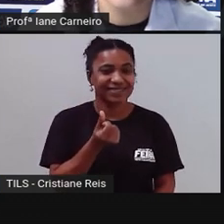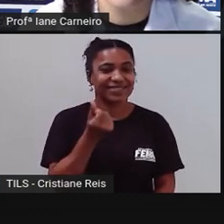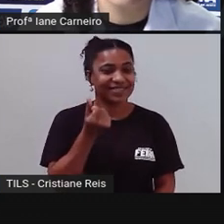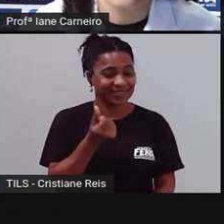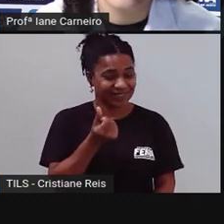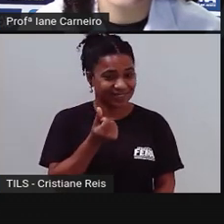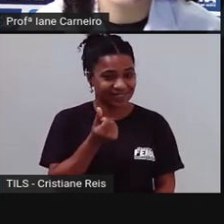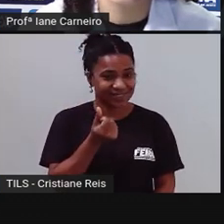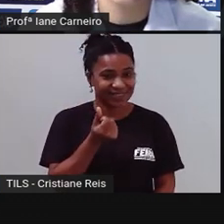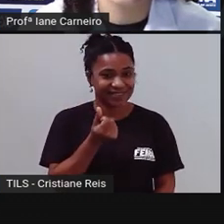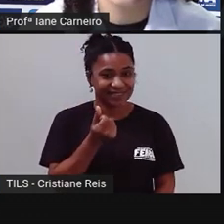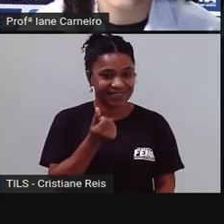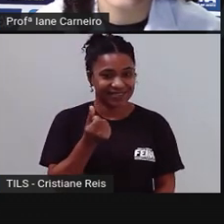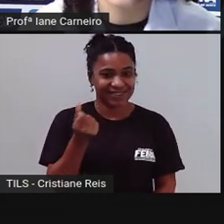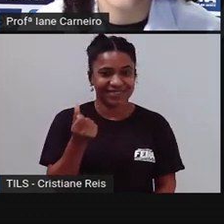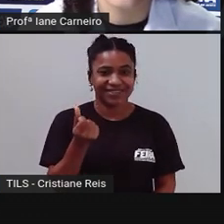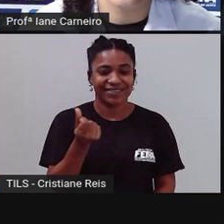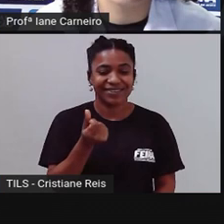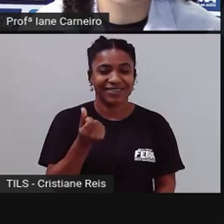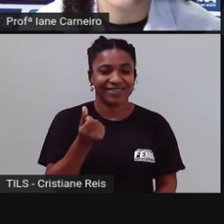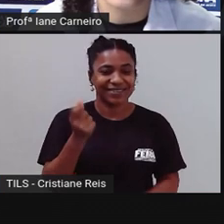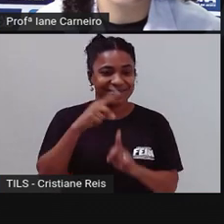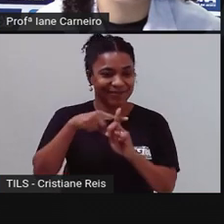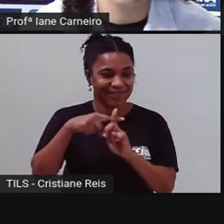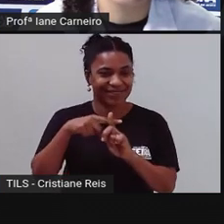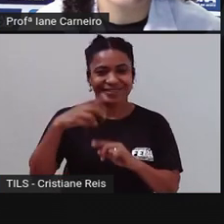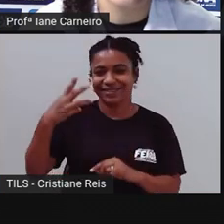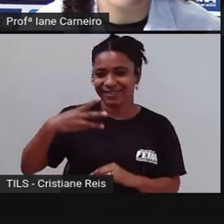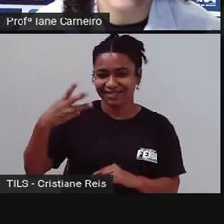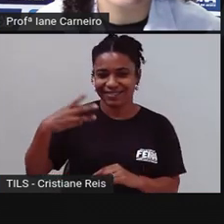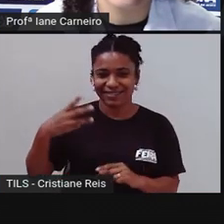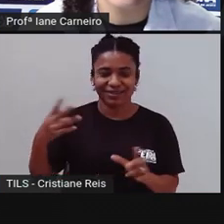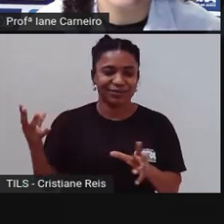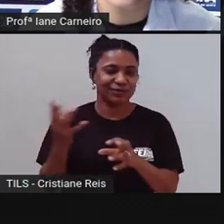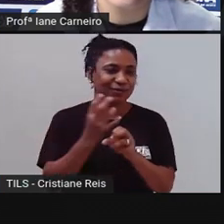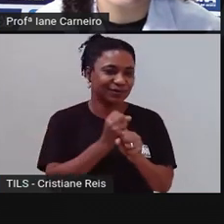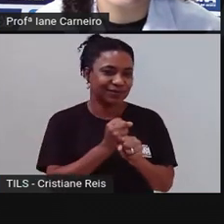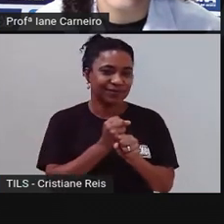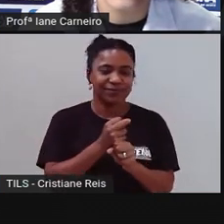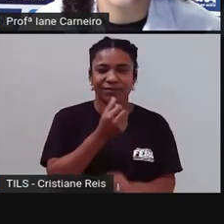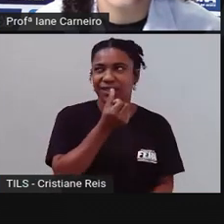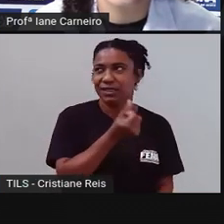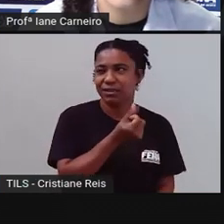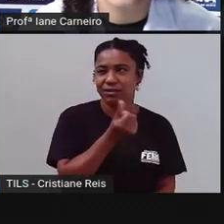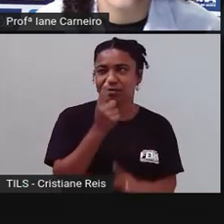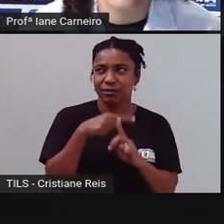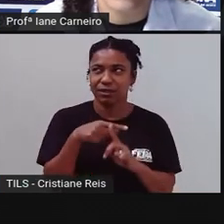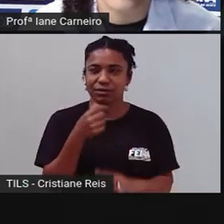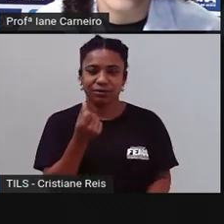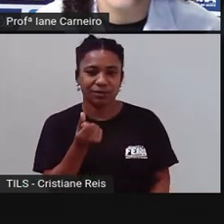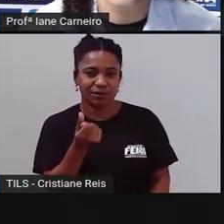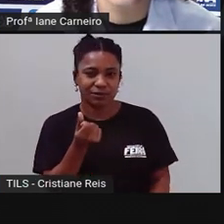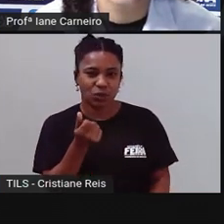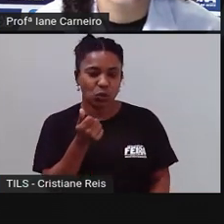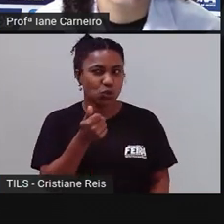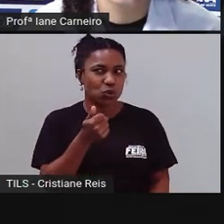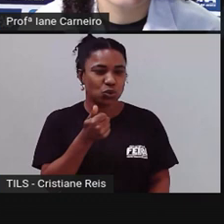seis. Mais três. Aí eu posso juntar aqui de novo, os dois iguais, ó. Seis mais seis é igual